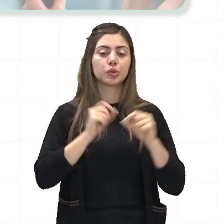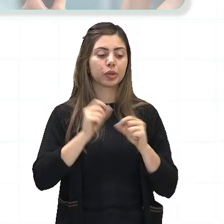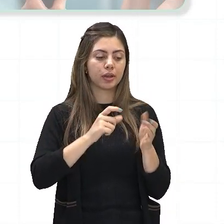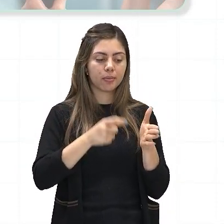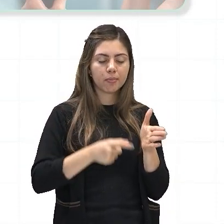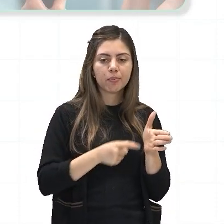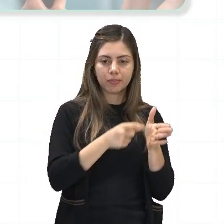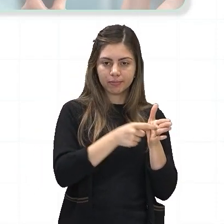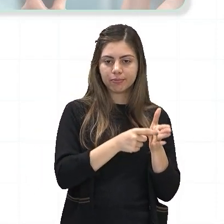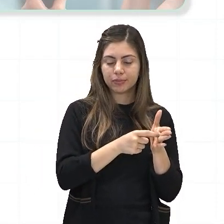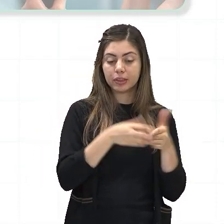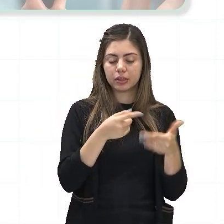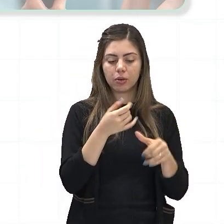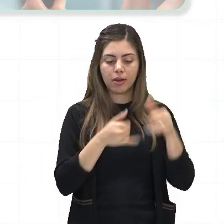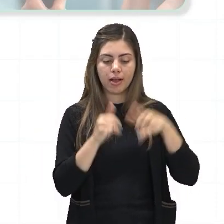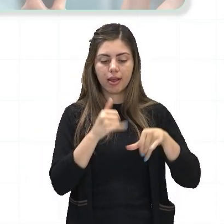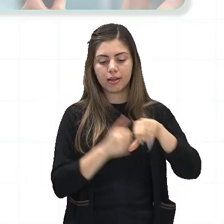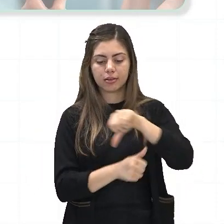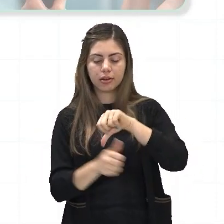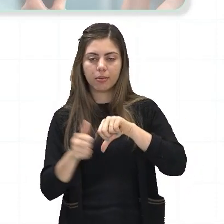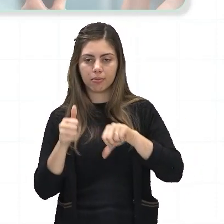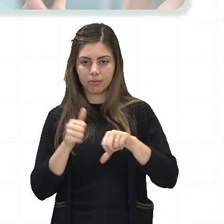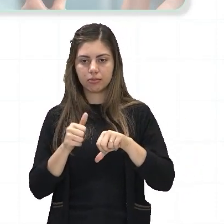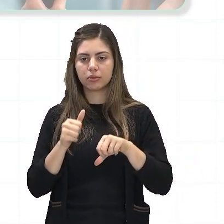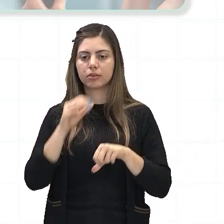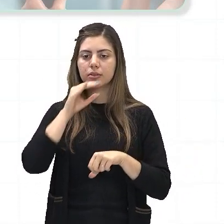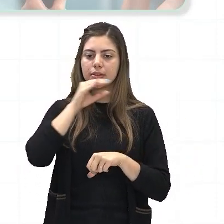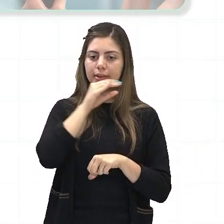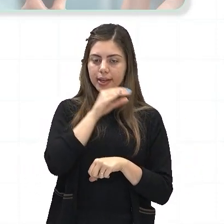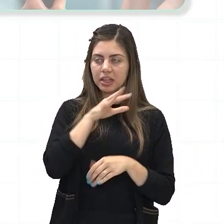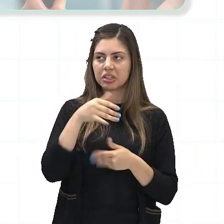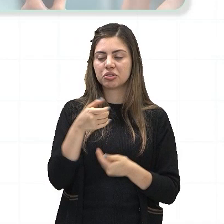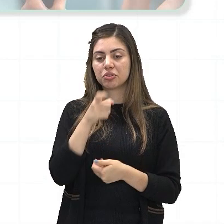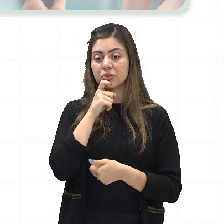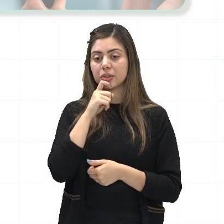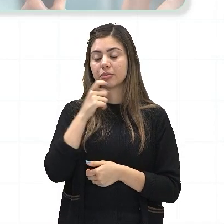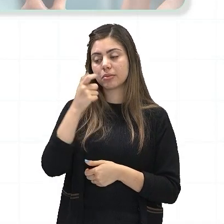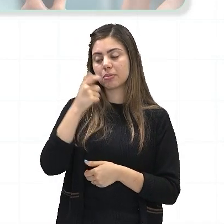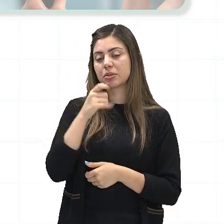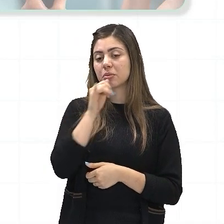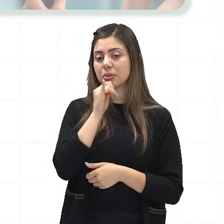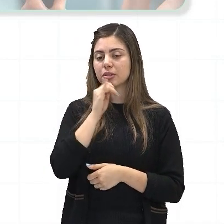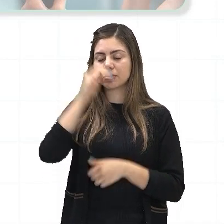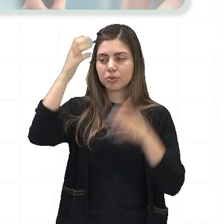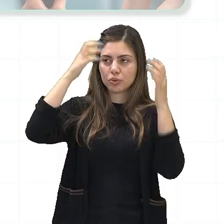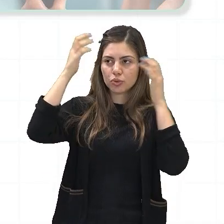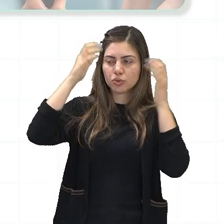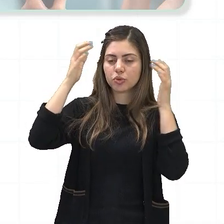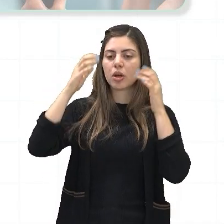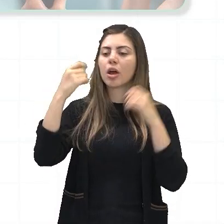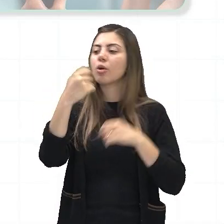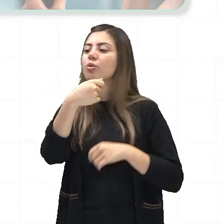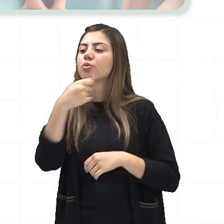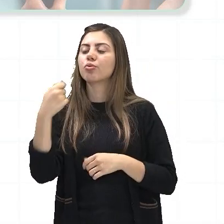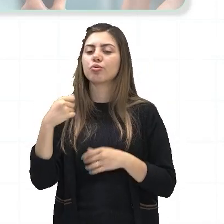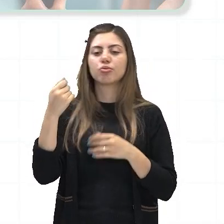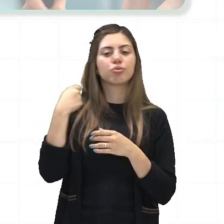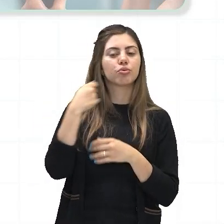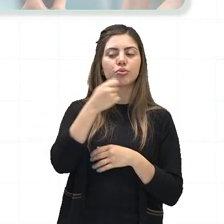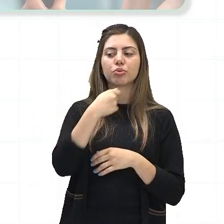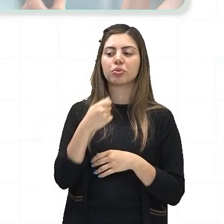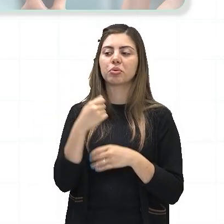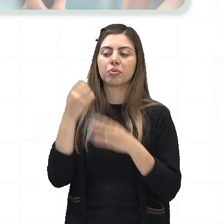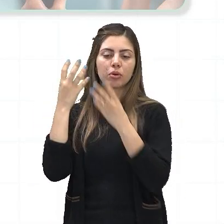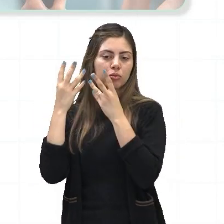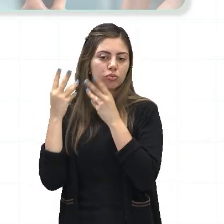energia elétrica em energia térmica. E a pessoa que está ali com o cabelo molhado, acabou de sair do banho, vai secar o seu cabelo, né? Para poder sair, tem algum compromisso, ou